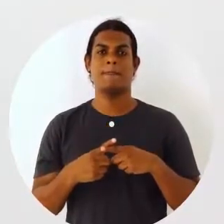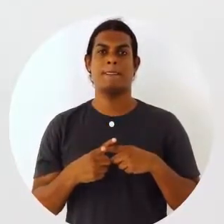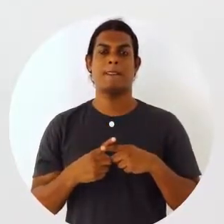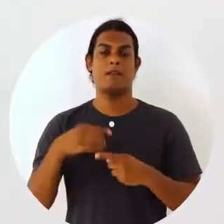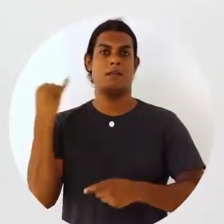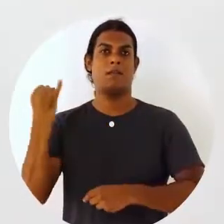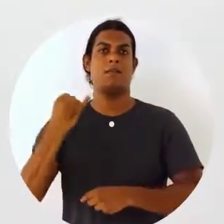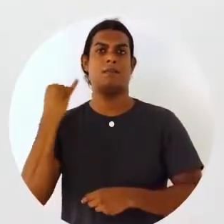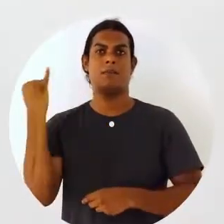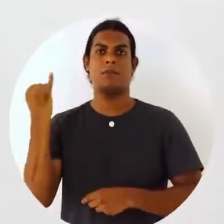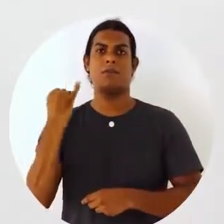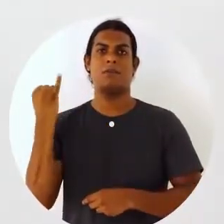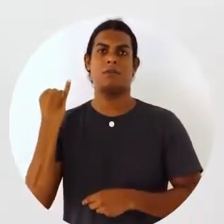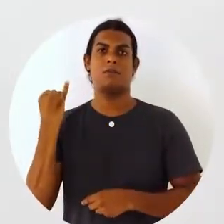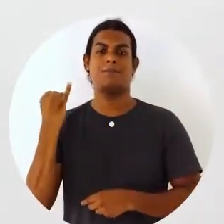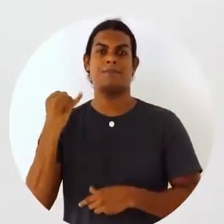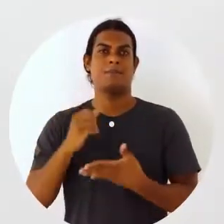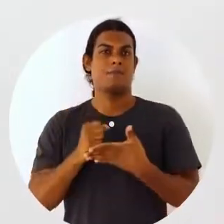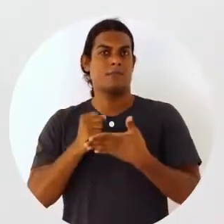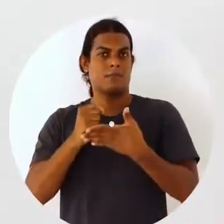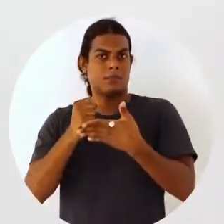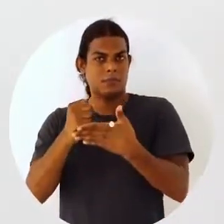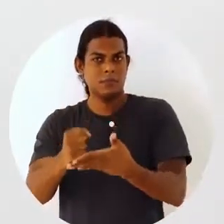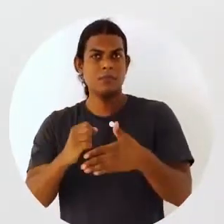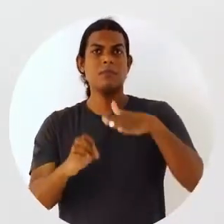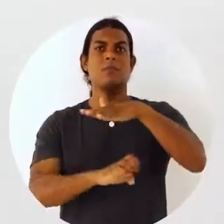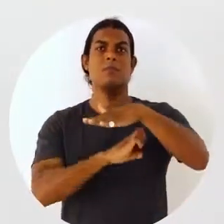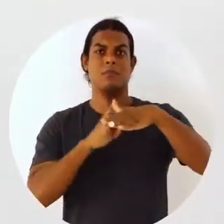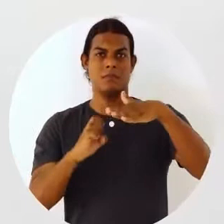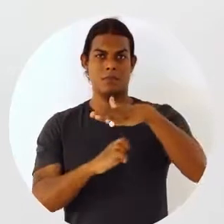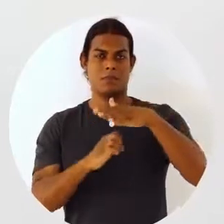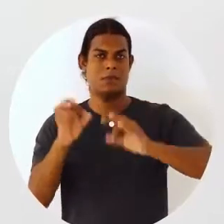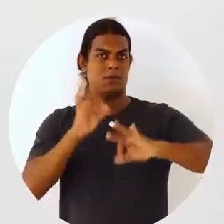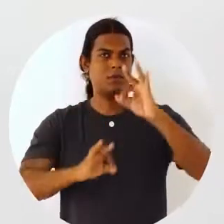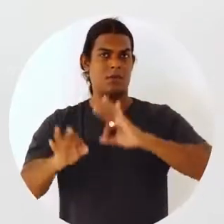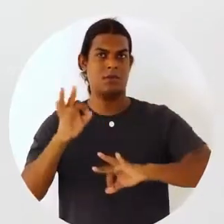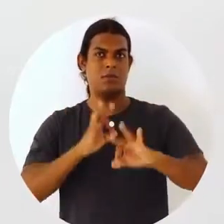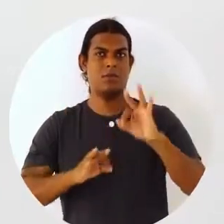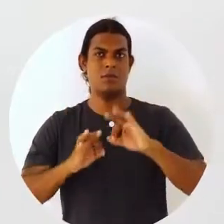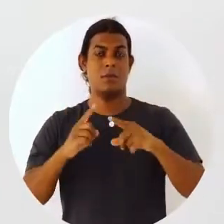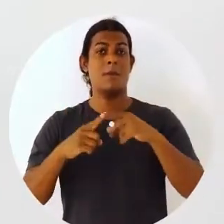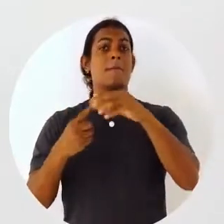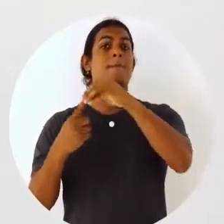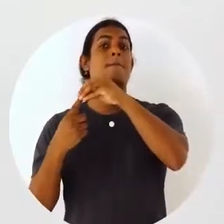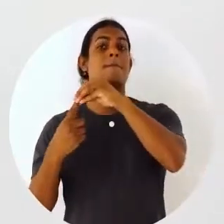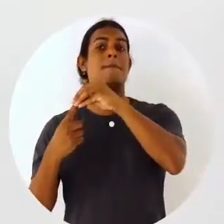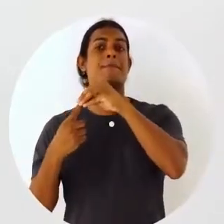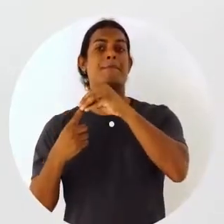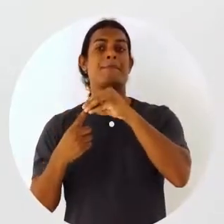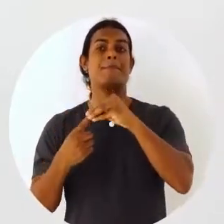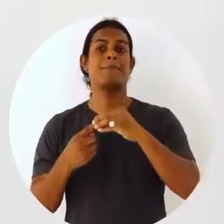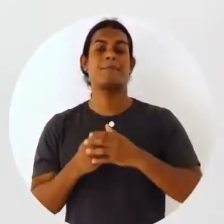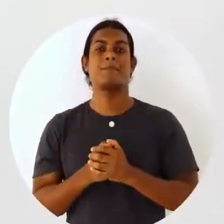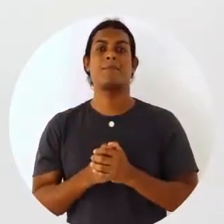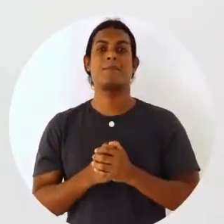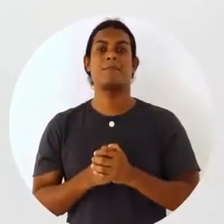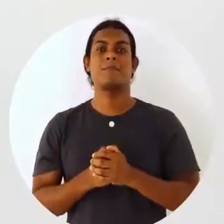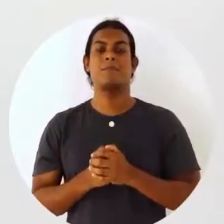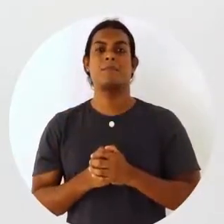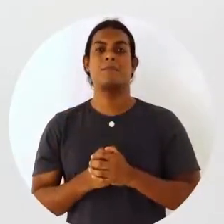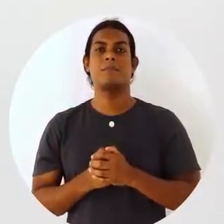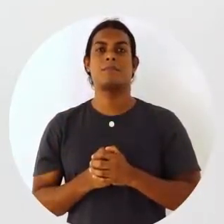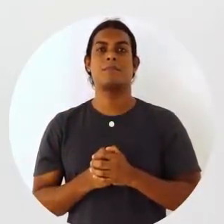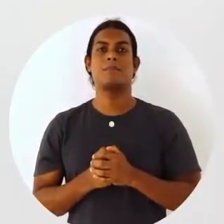positivo e, de fato, ele ajudou muito as organizações a se estruturarem, principalmente a burocracia weberiana, a qual